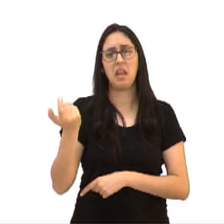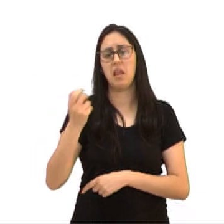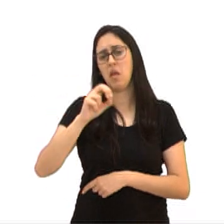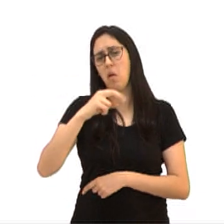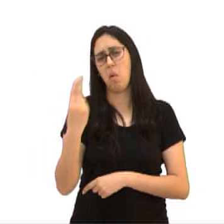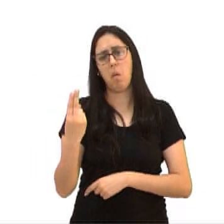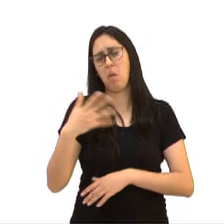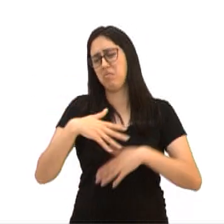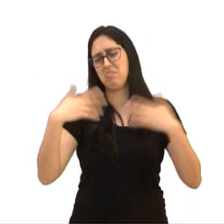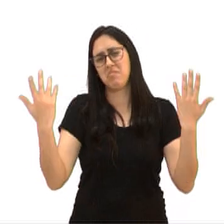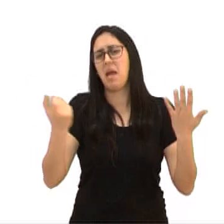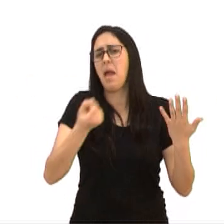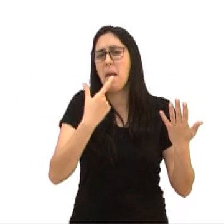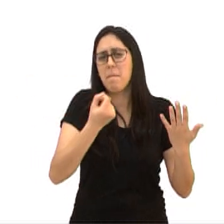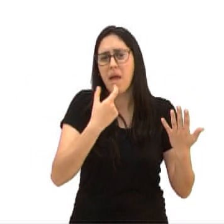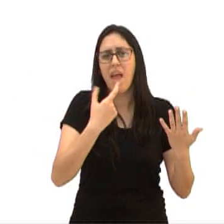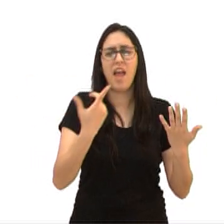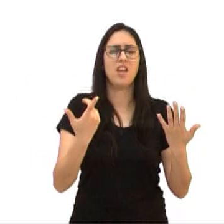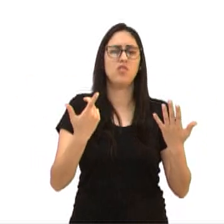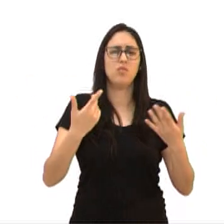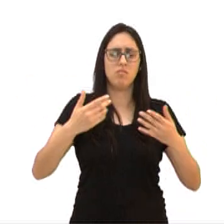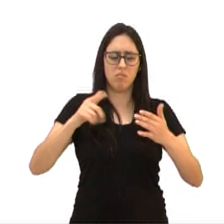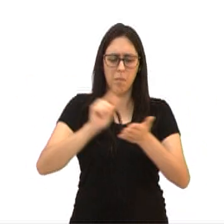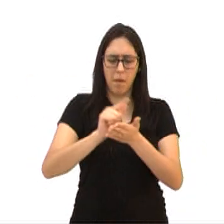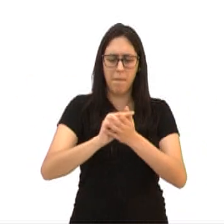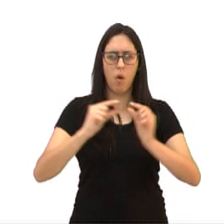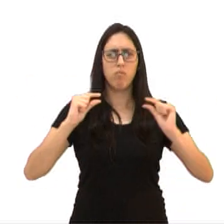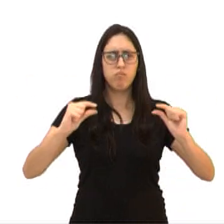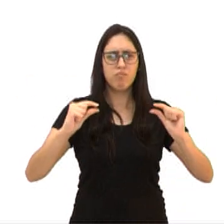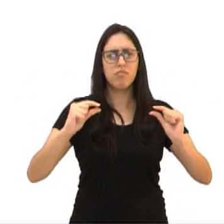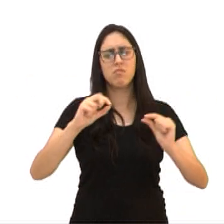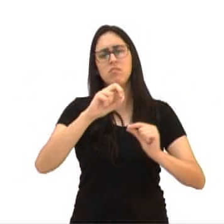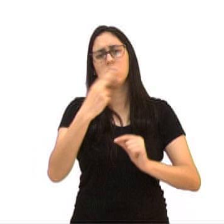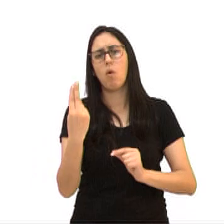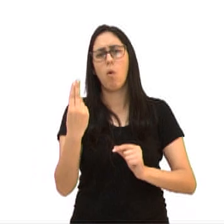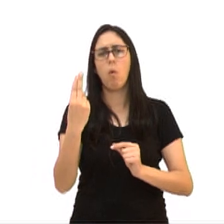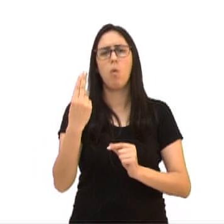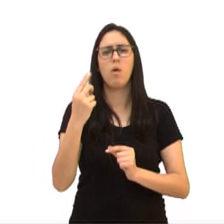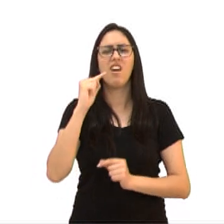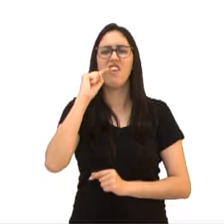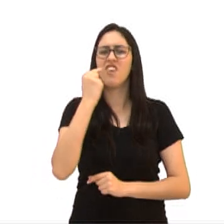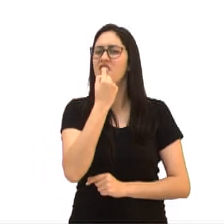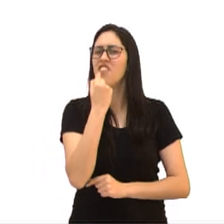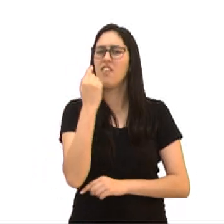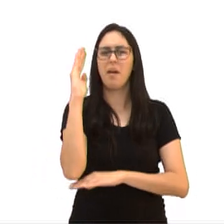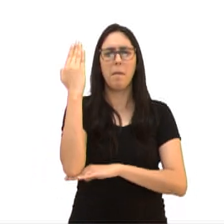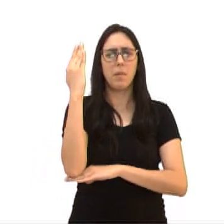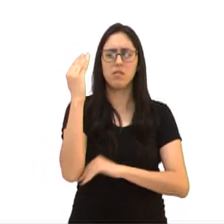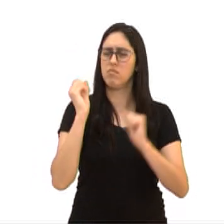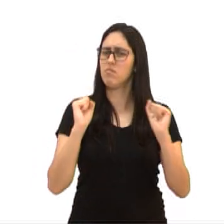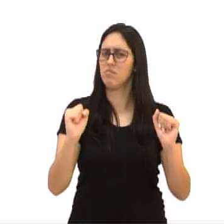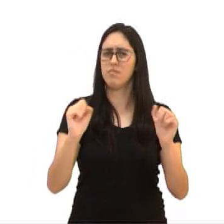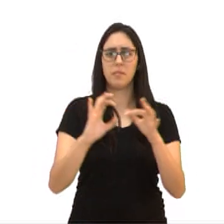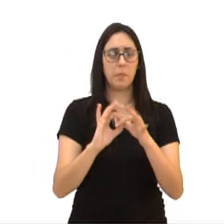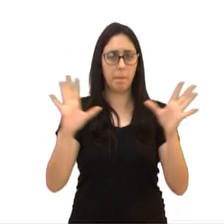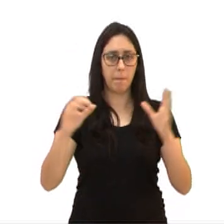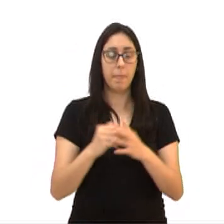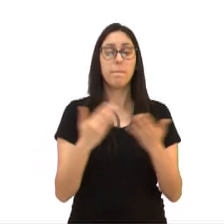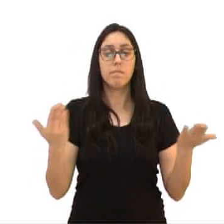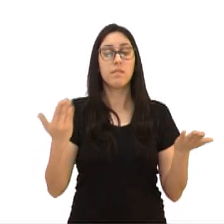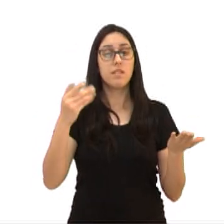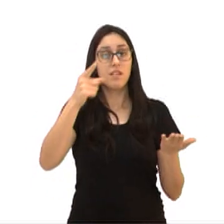remédios, tubos de papelão, palitos de madeira e etc. Para facilitar seu